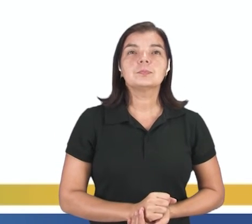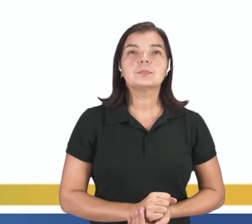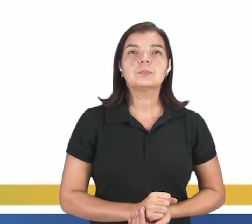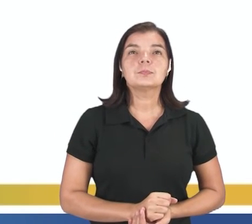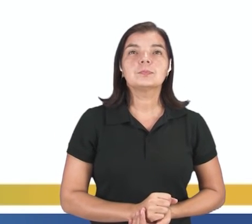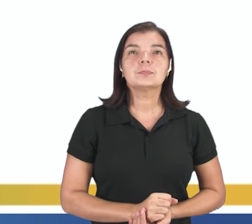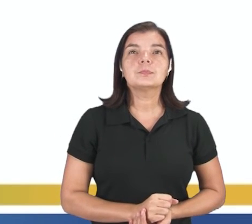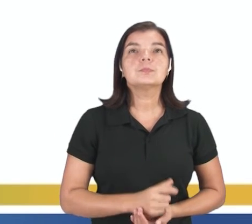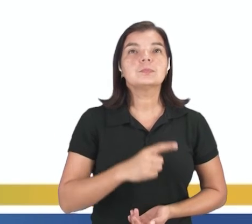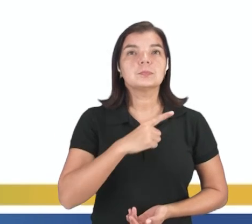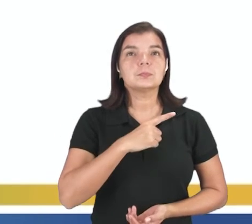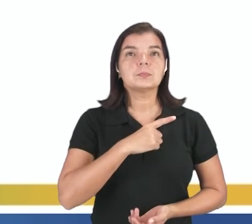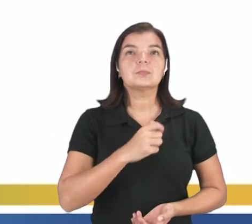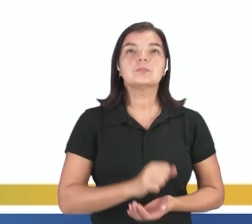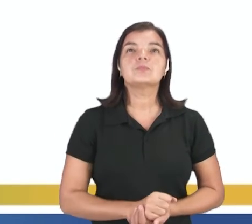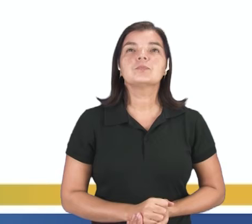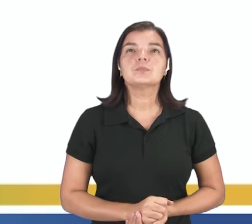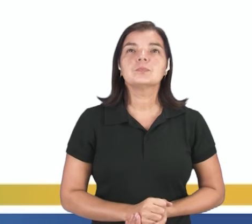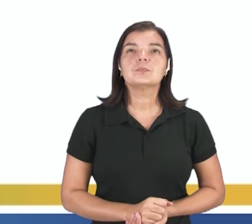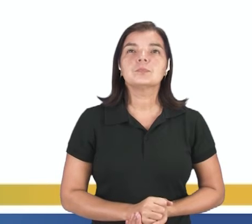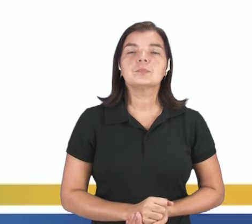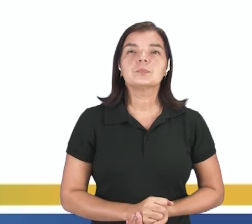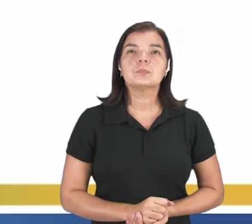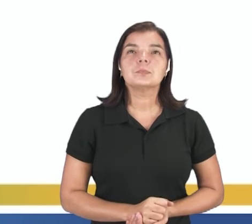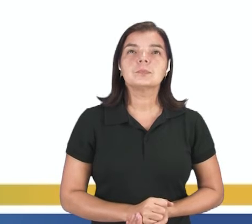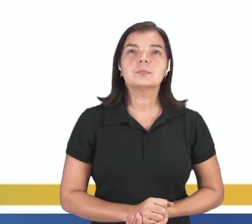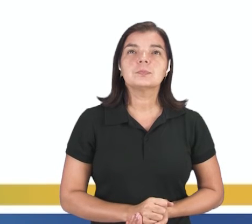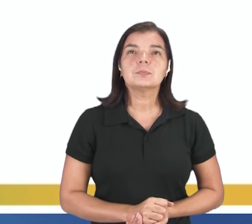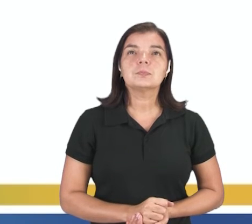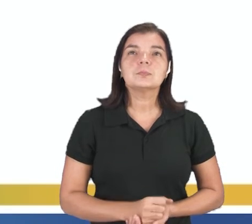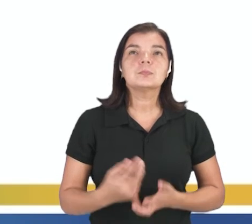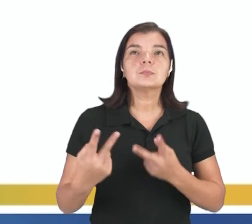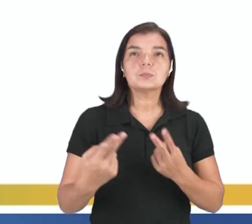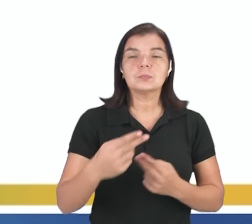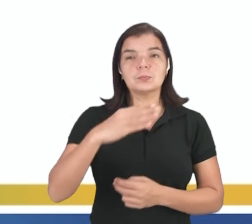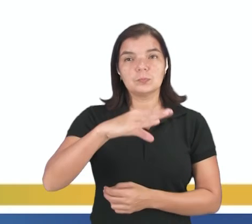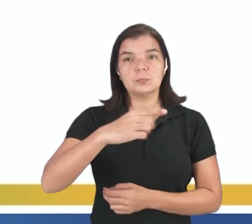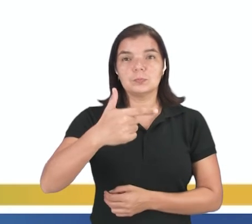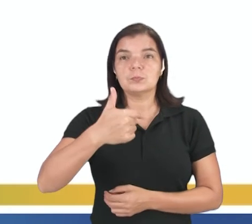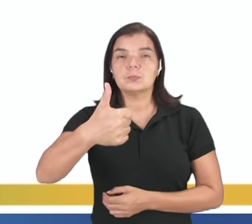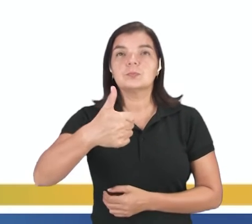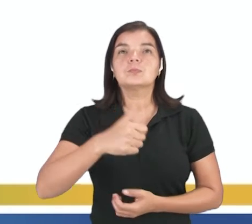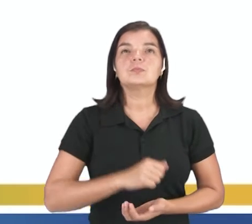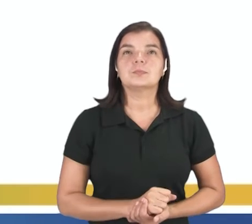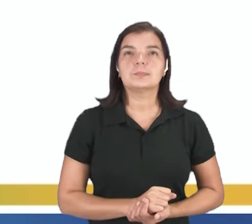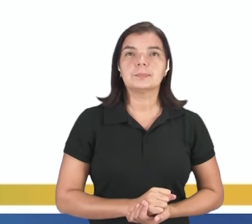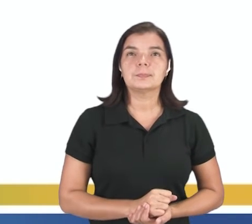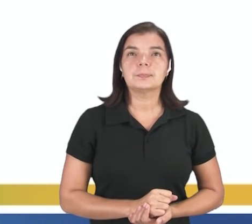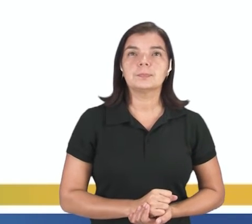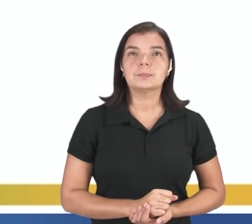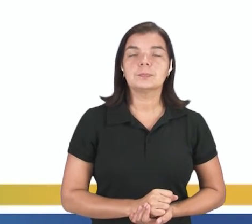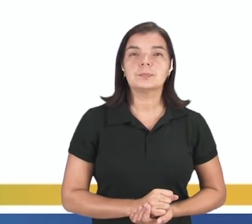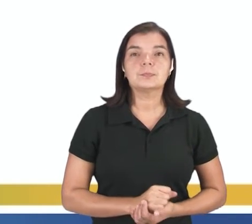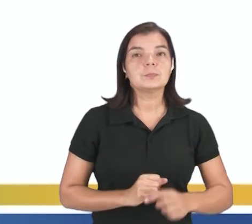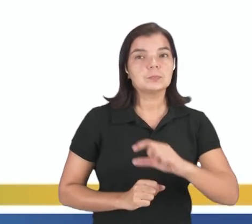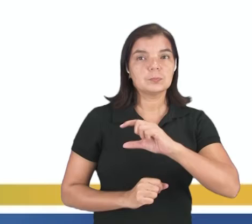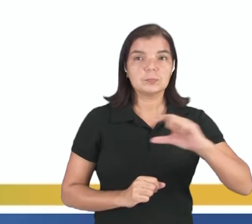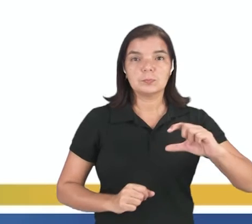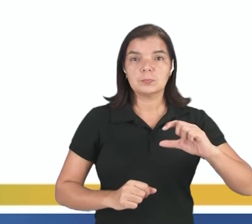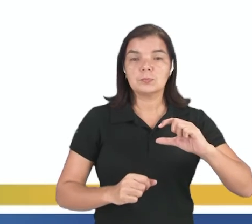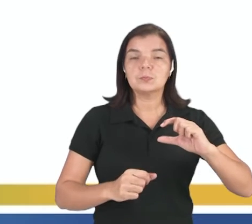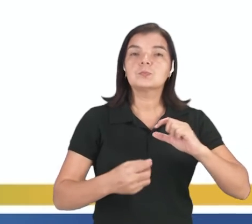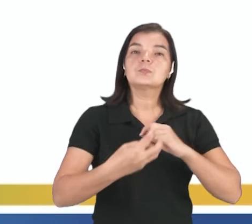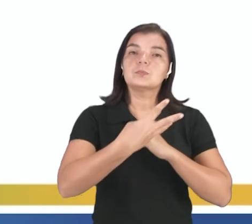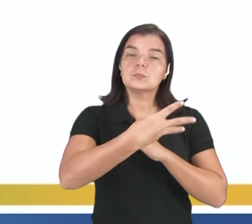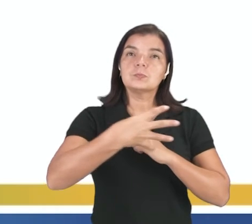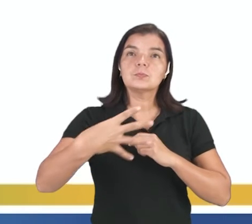modo, vai ser nesse elemento aqui, C21. Eu vou pegar a segunda